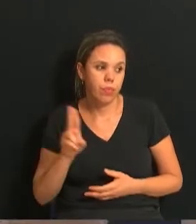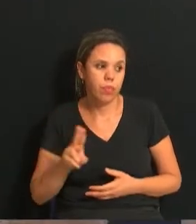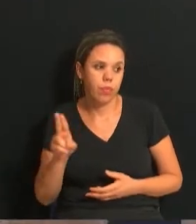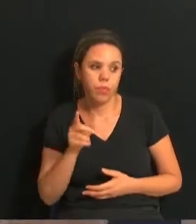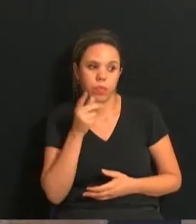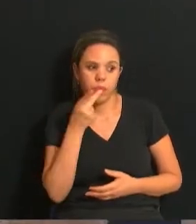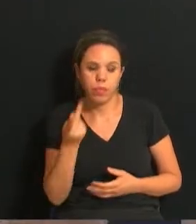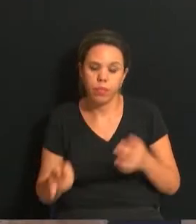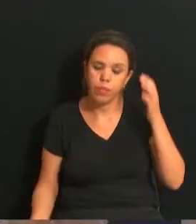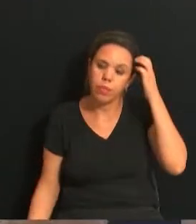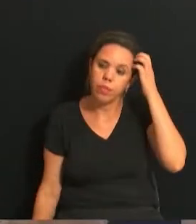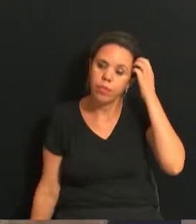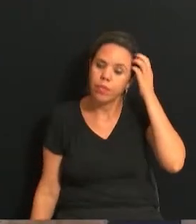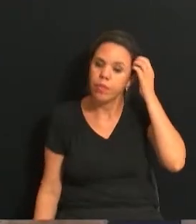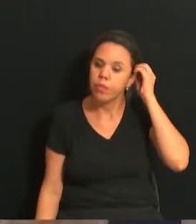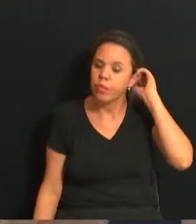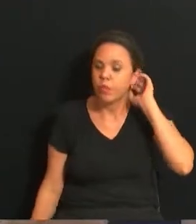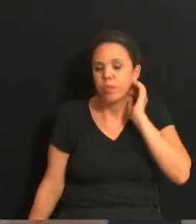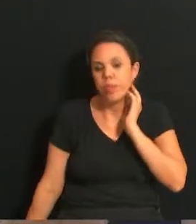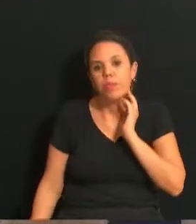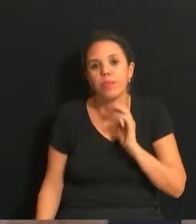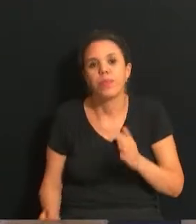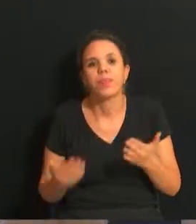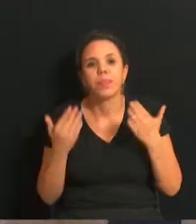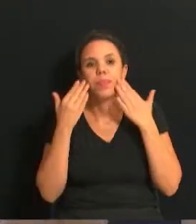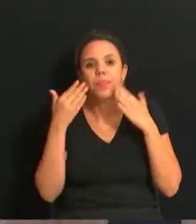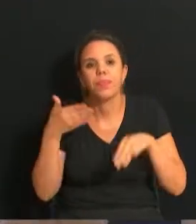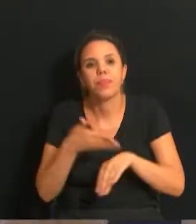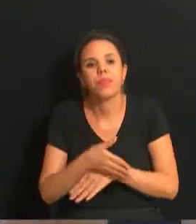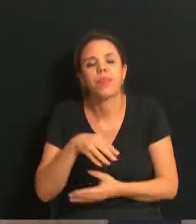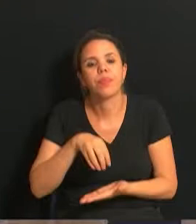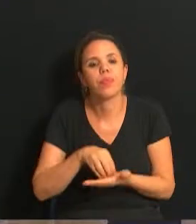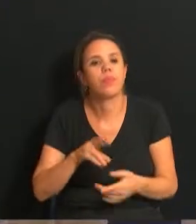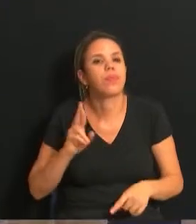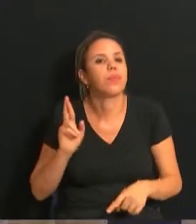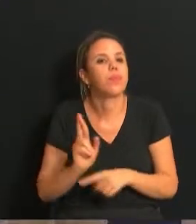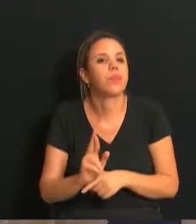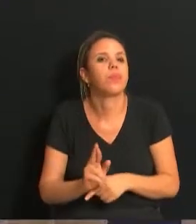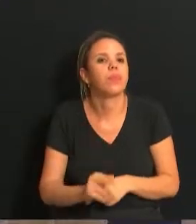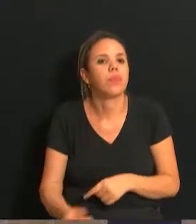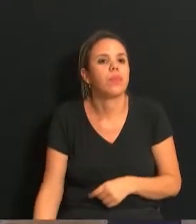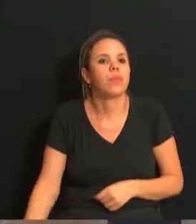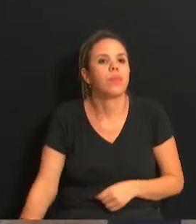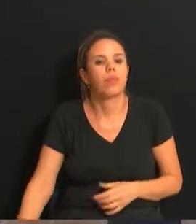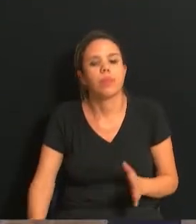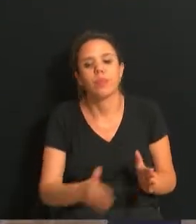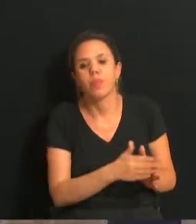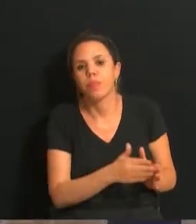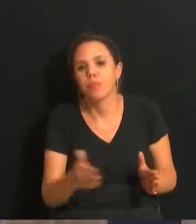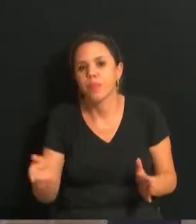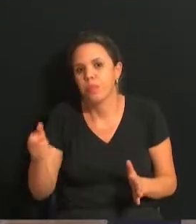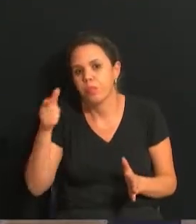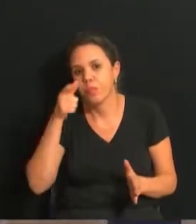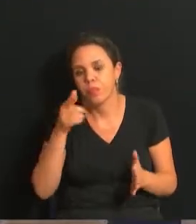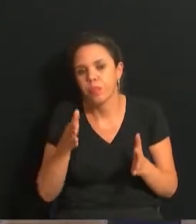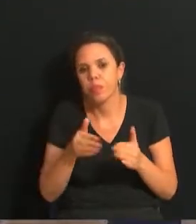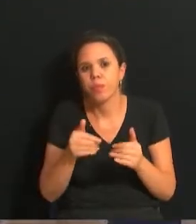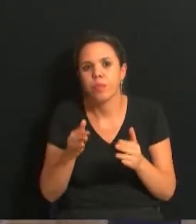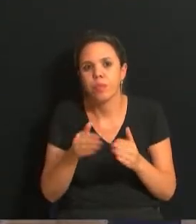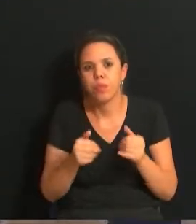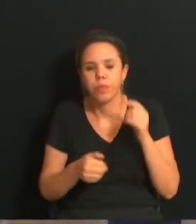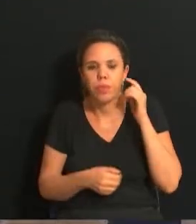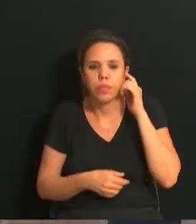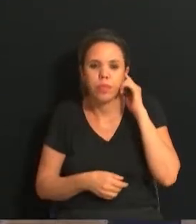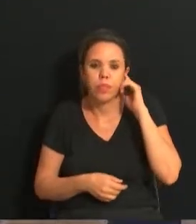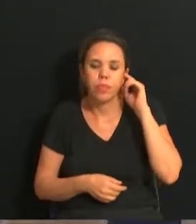palavra, mas colocar algumas impressões dessa visita no centro de referência. E durante essa visita, nós solicitamos